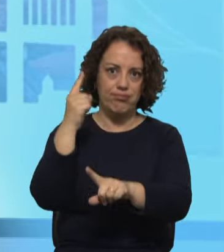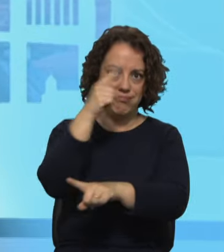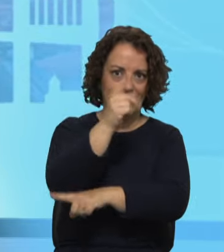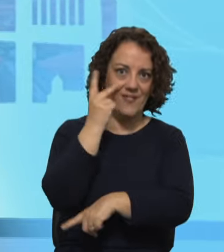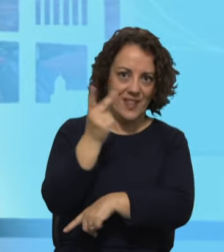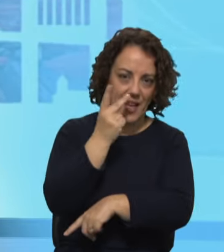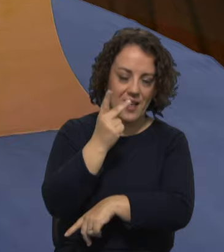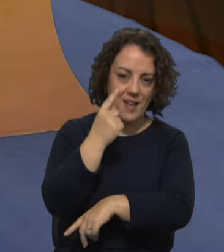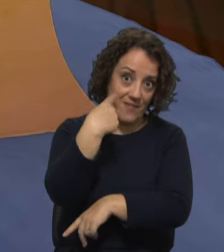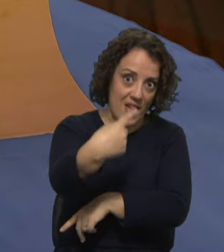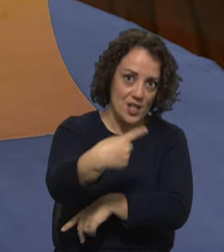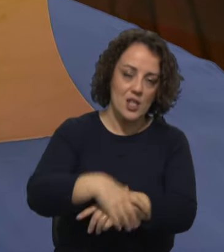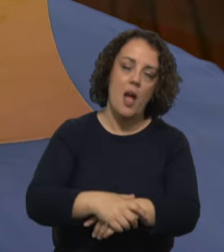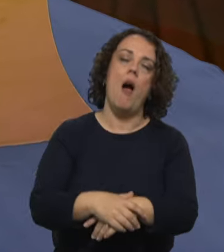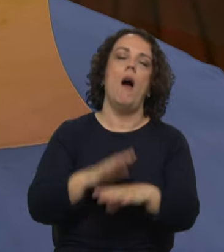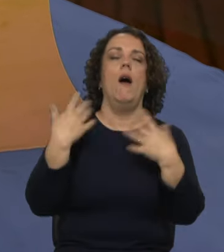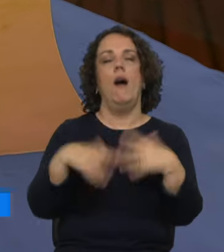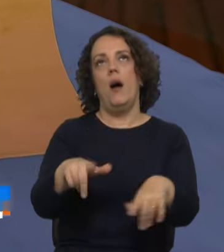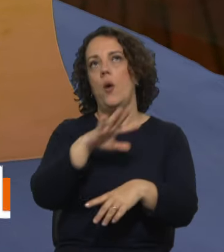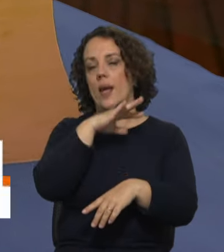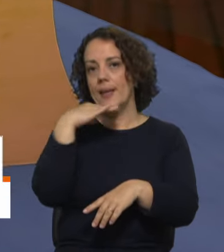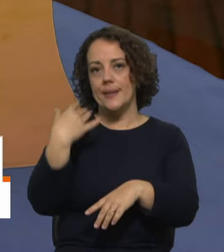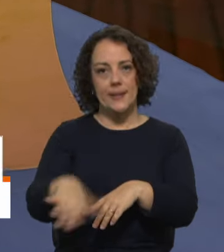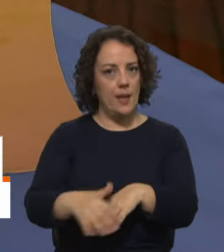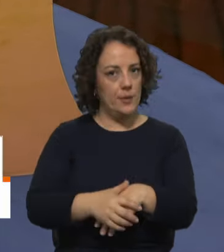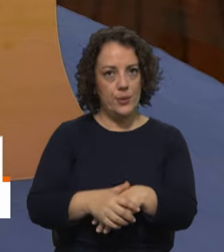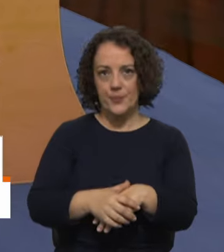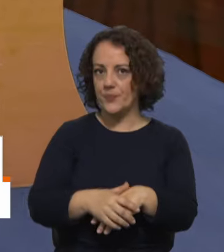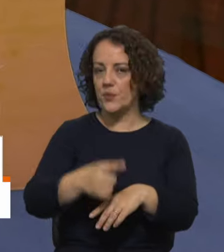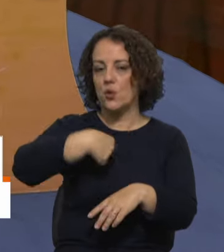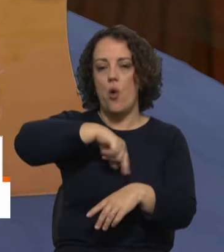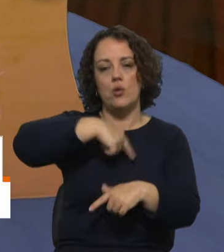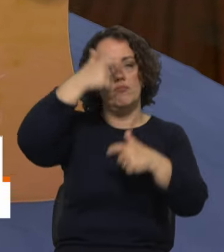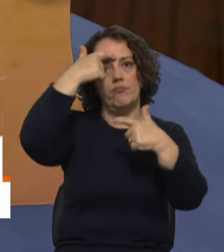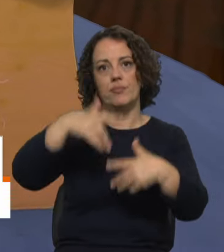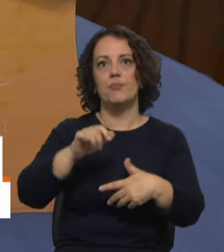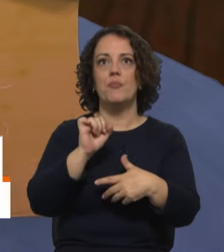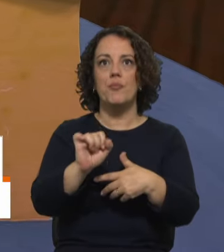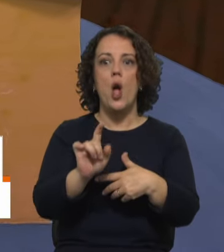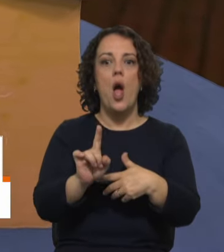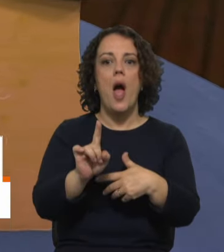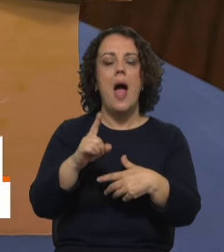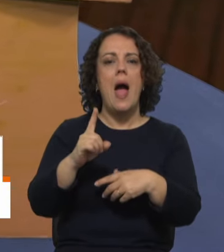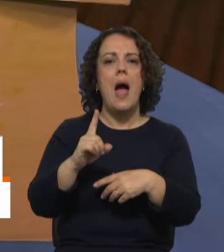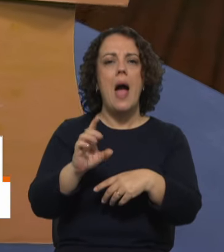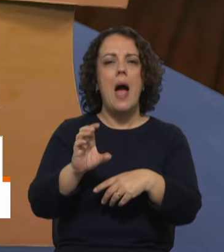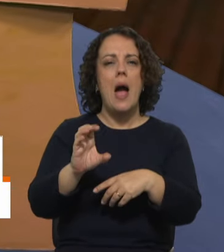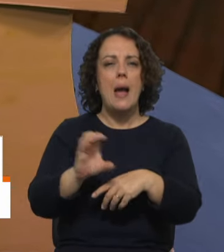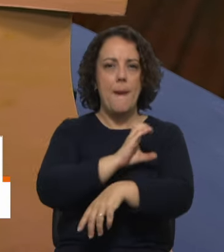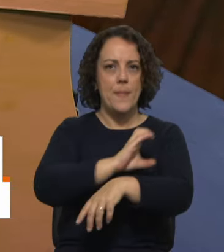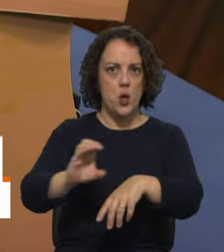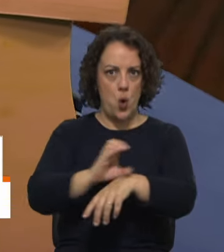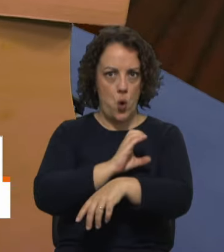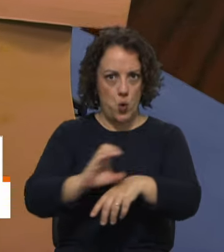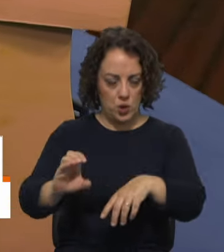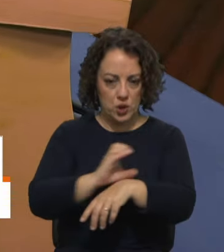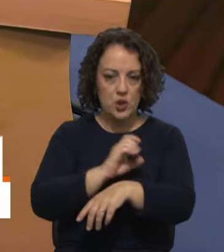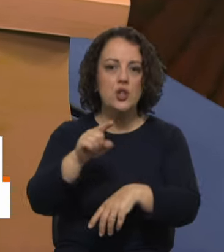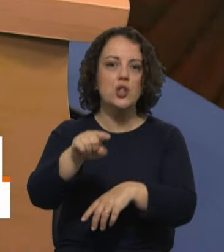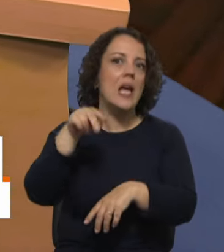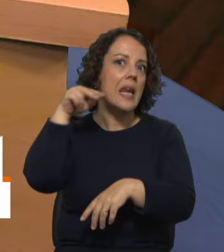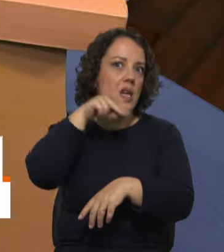Isto foi uma coisa muito engraçada porque foi num sítio onde nós não esperávamos ir não é isto foi no norte dos Camarões na travessia para o norte da Nigéria que é uma zona que